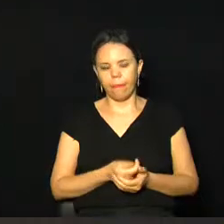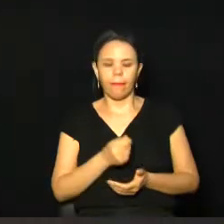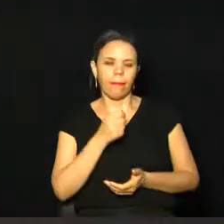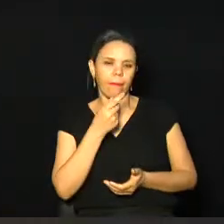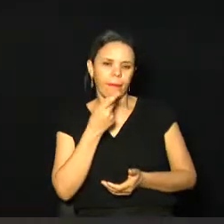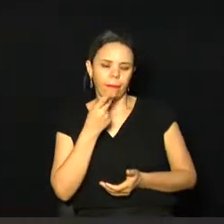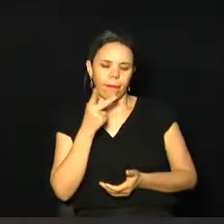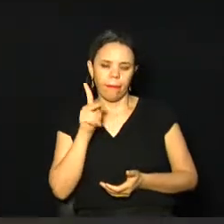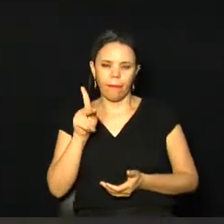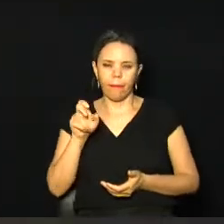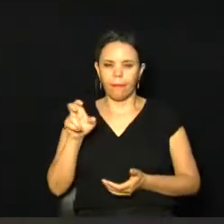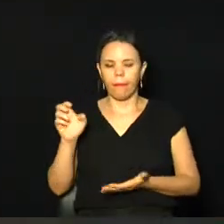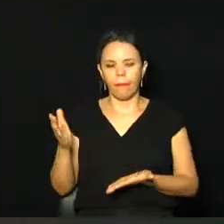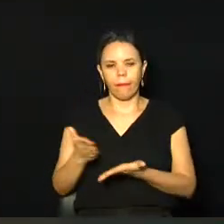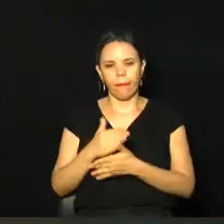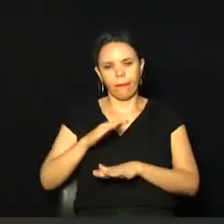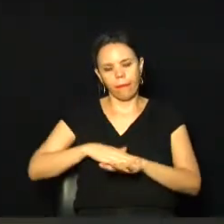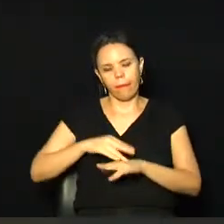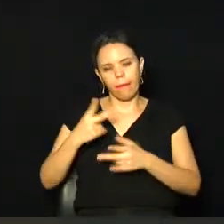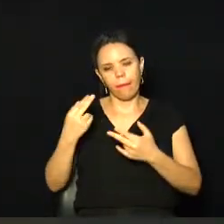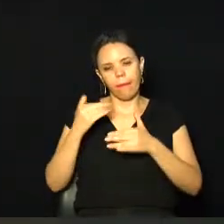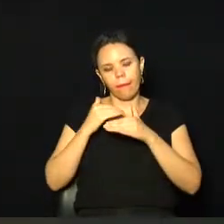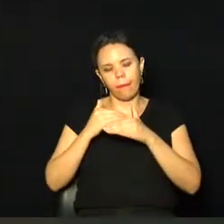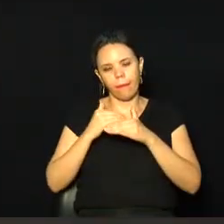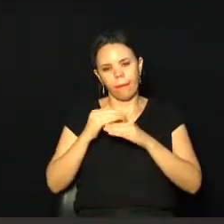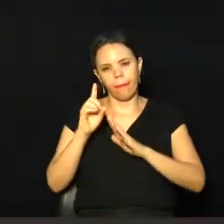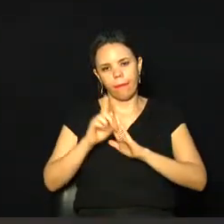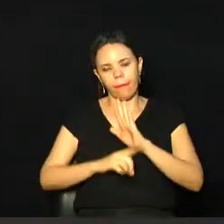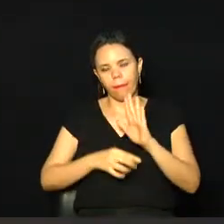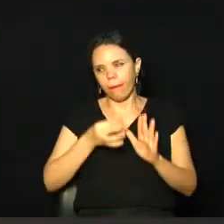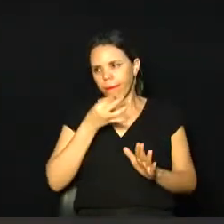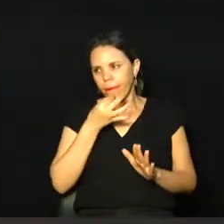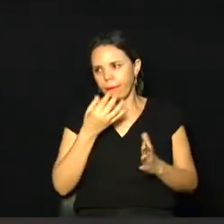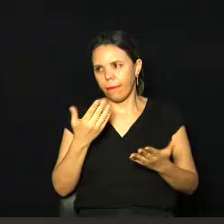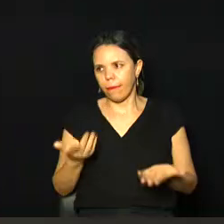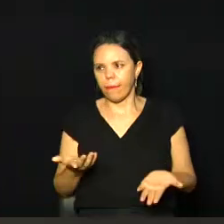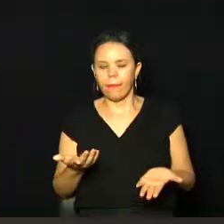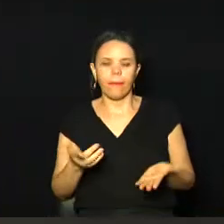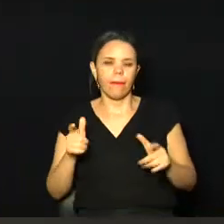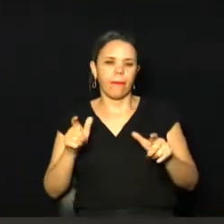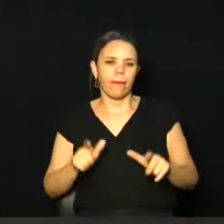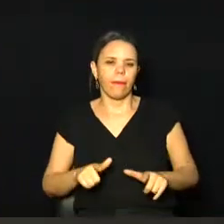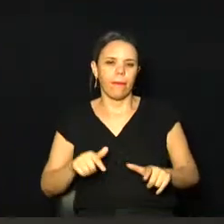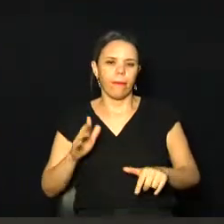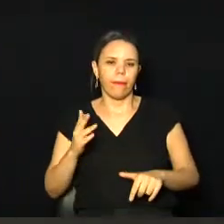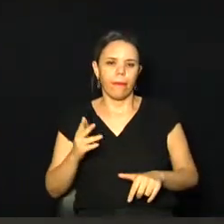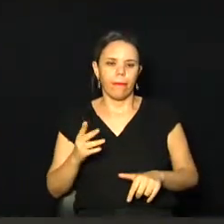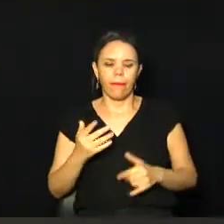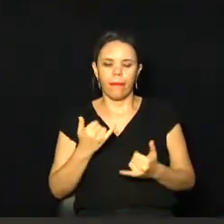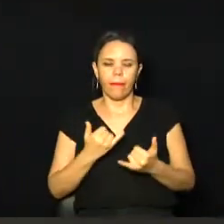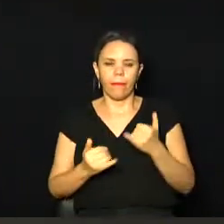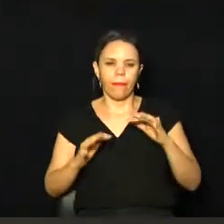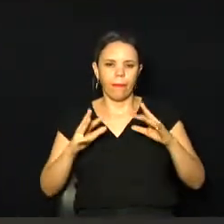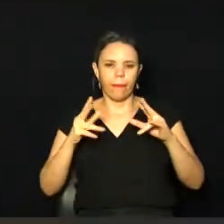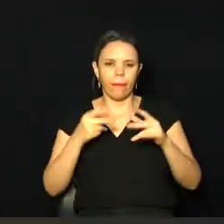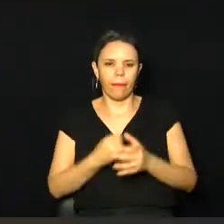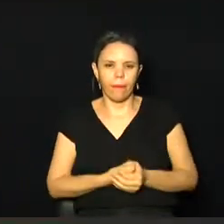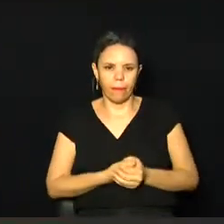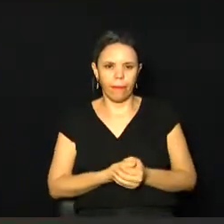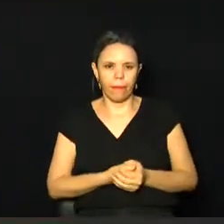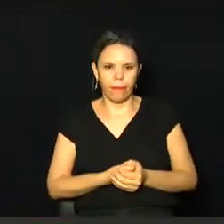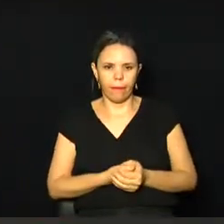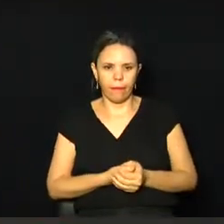Pepe Mujica, que se entende por igualdade é o direito de manifestar, de um lugar mais ou menos semelhante para todos. É